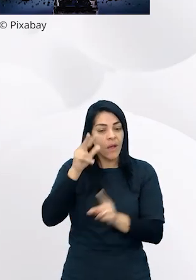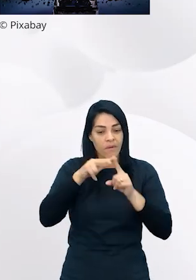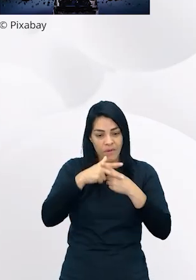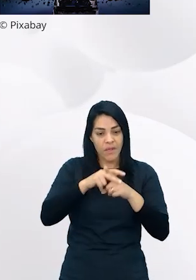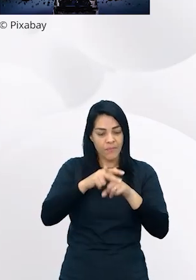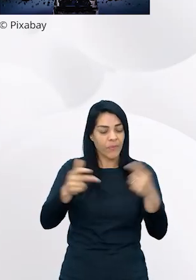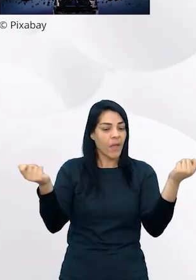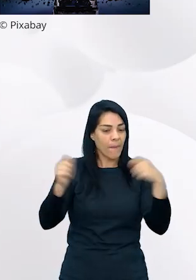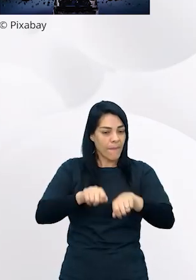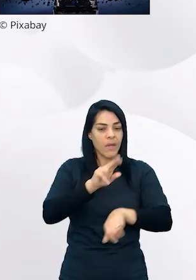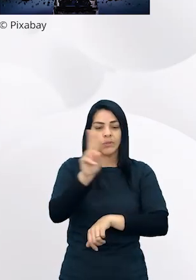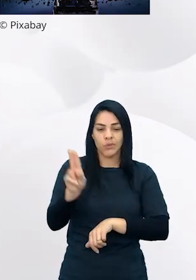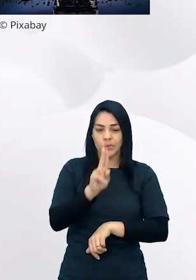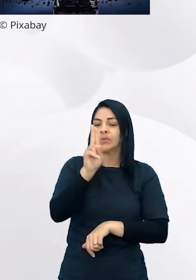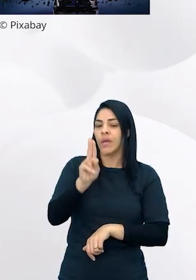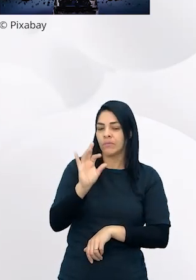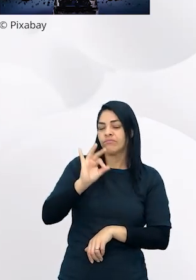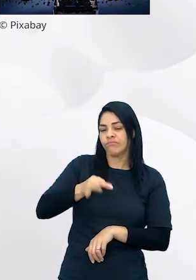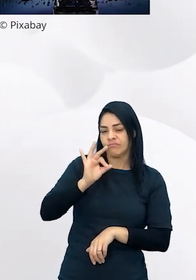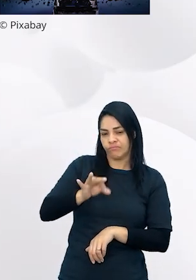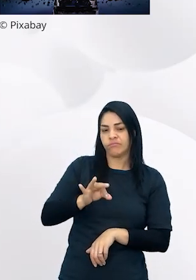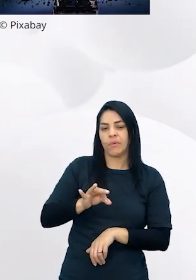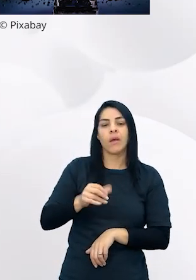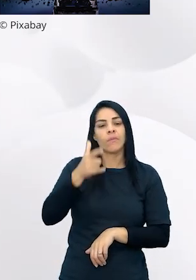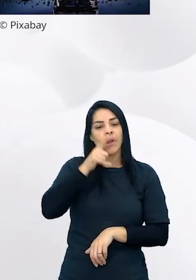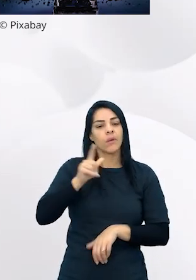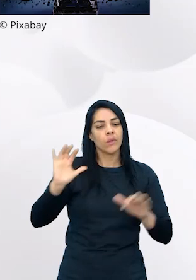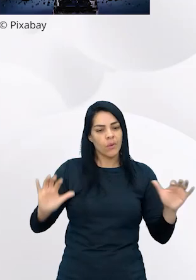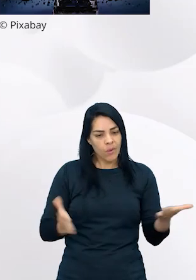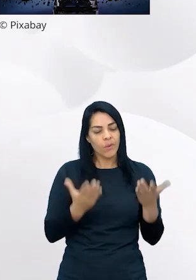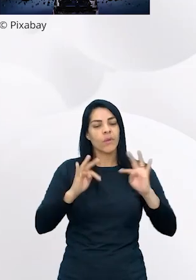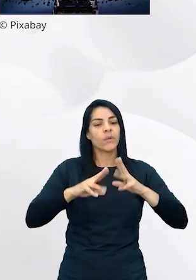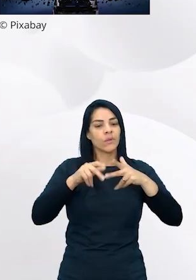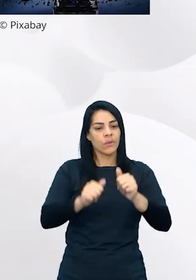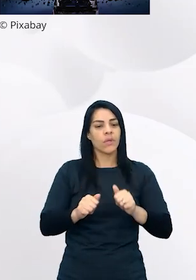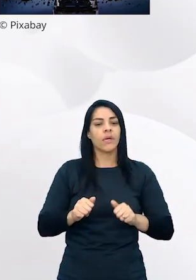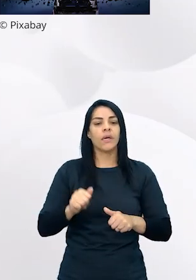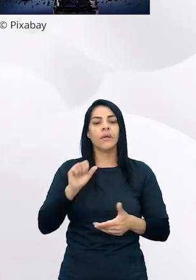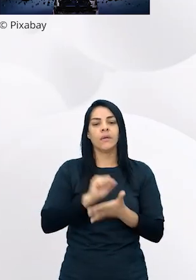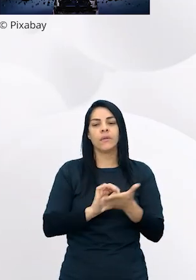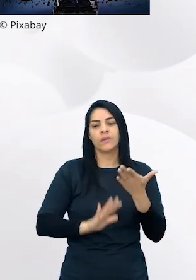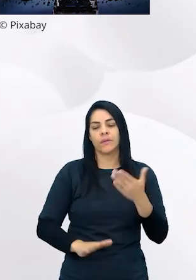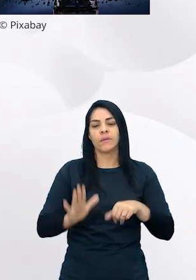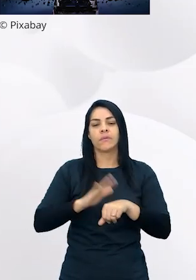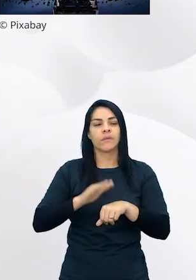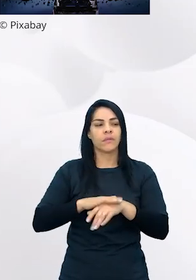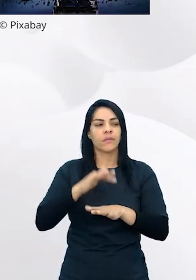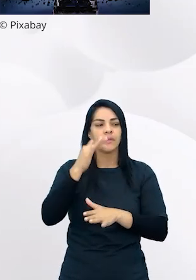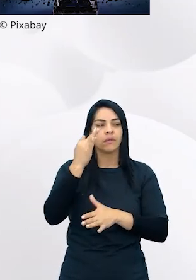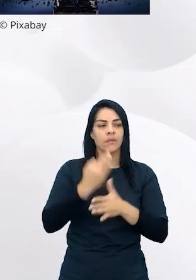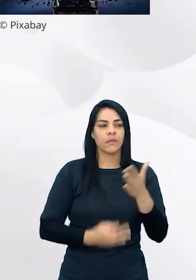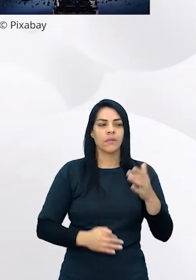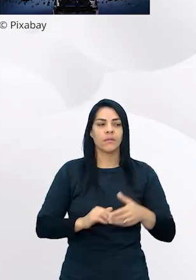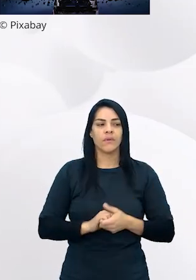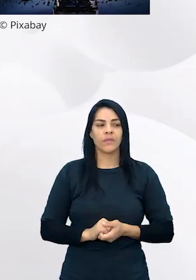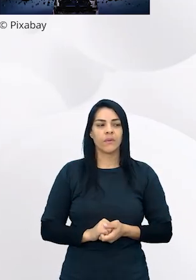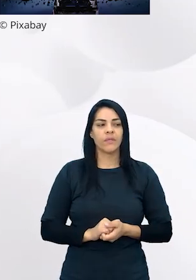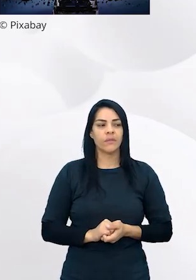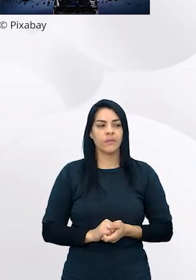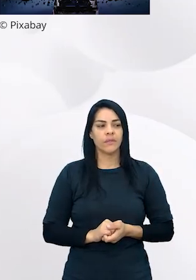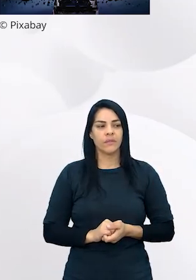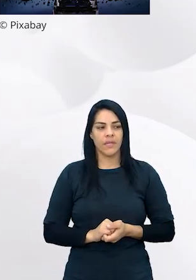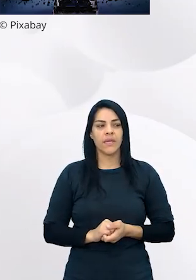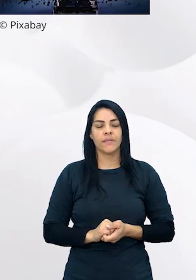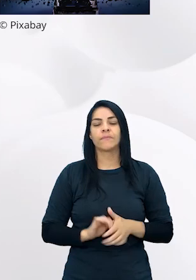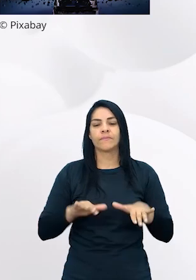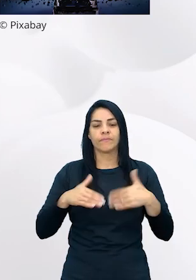pode utilizar, tá? Para promover essa atividade, para criar um texto, uma publicação em cima dessa imagem. E